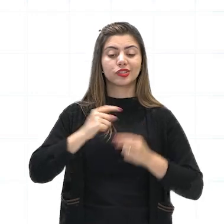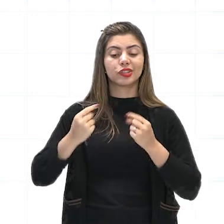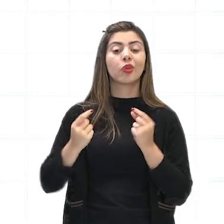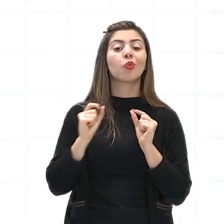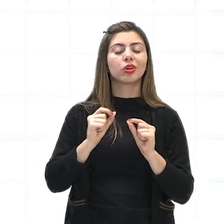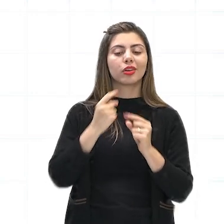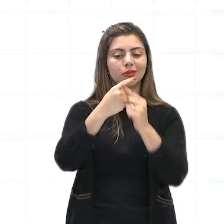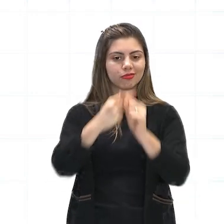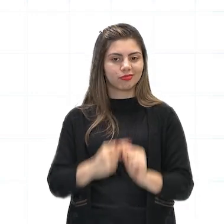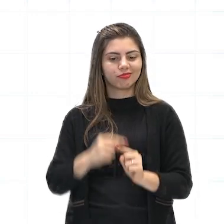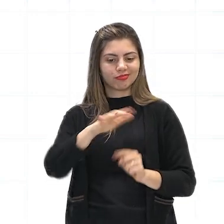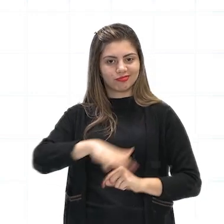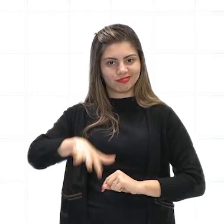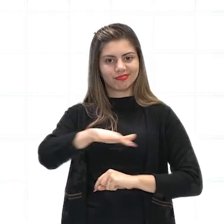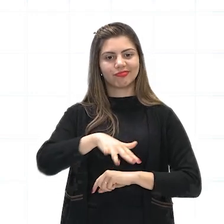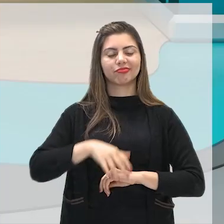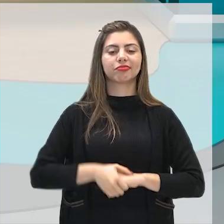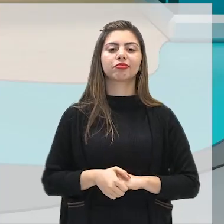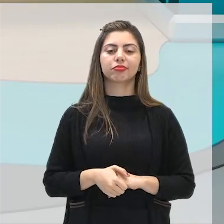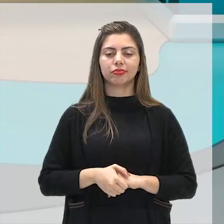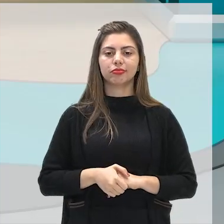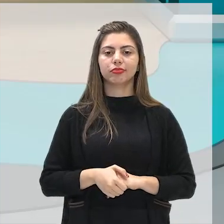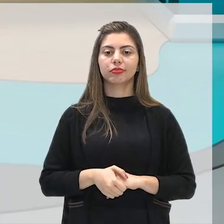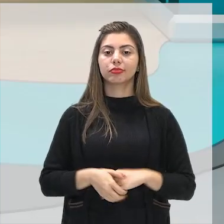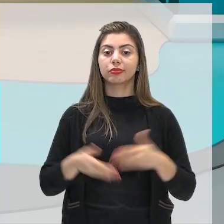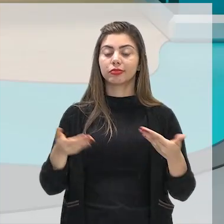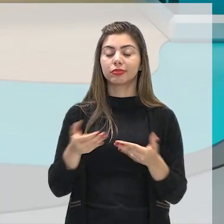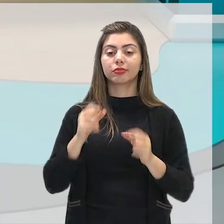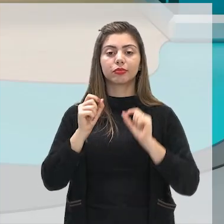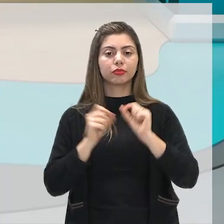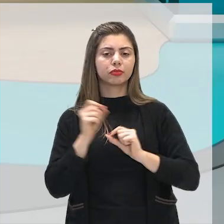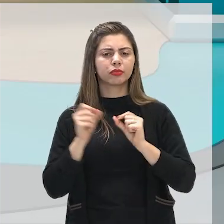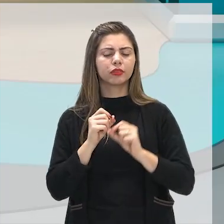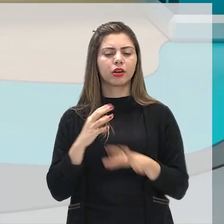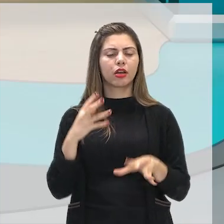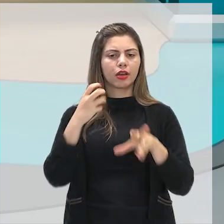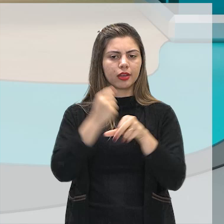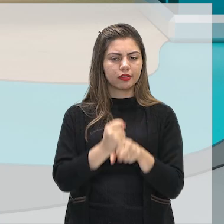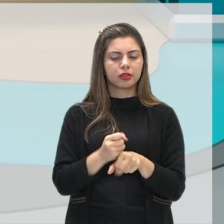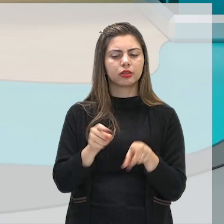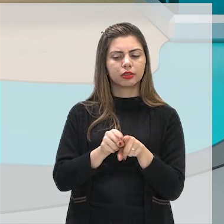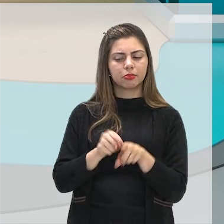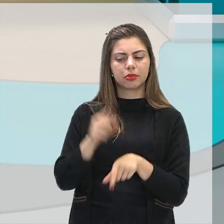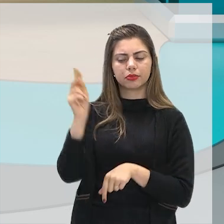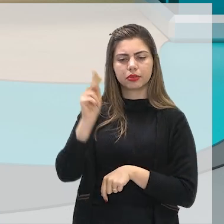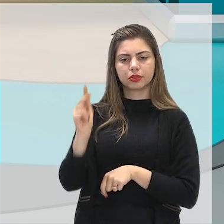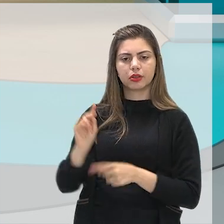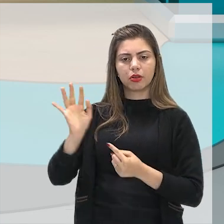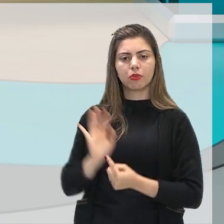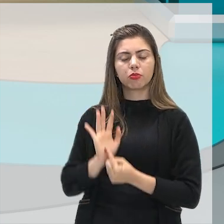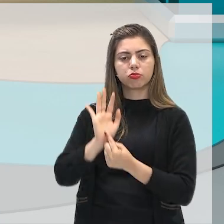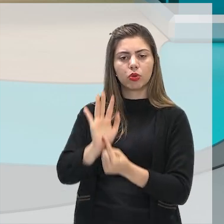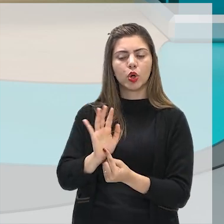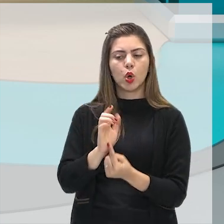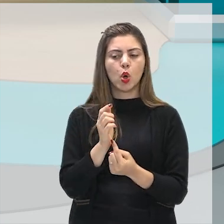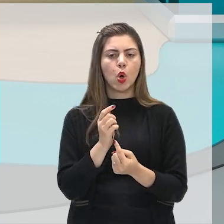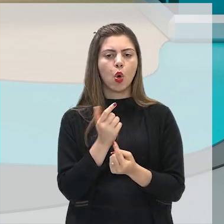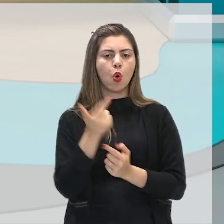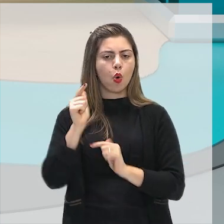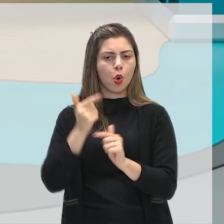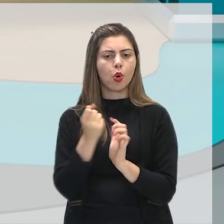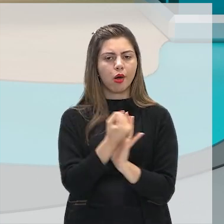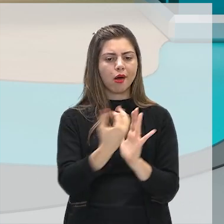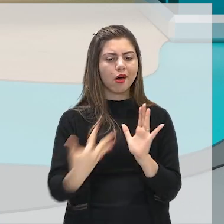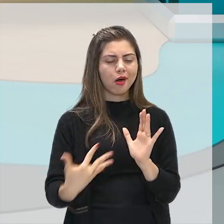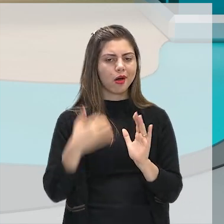campeonatos por aqui. Para esse momento da revisão, além de um pouquinho da história, eu trouxe outros elementos importantes